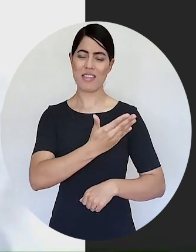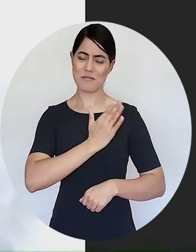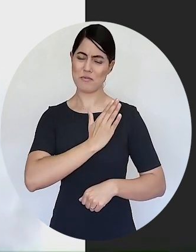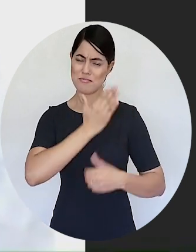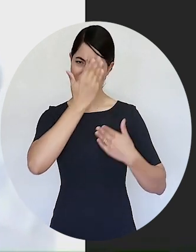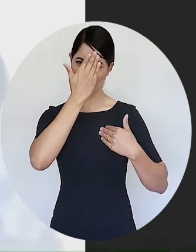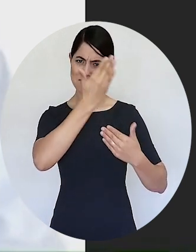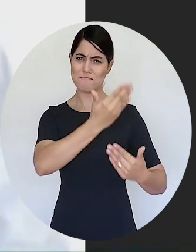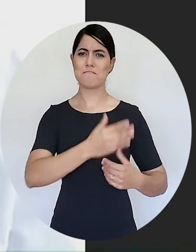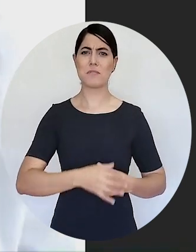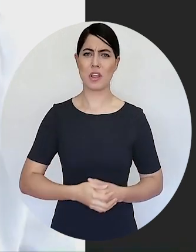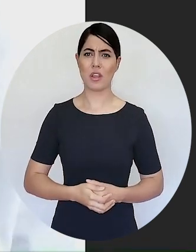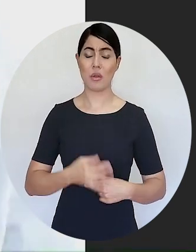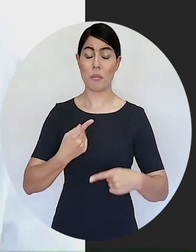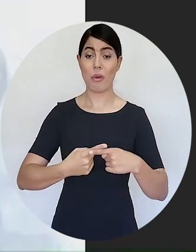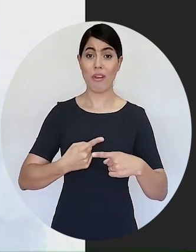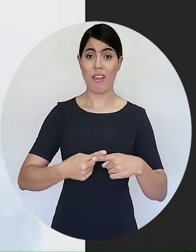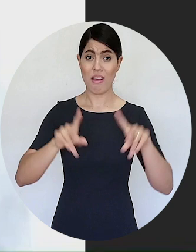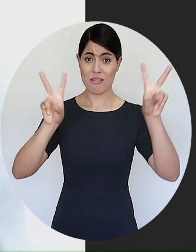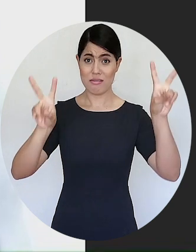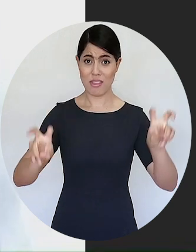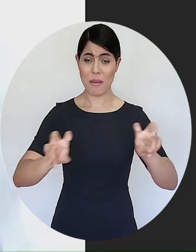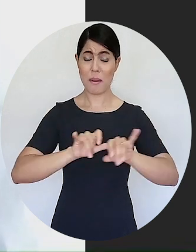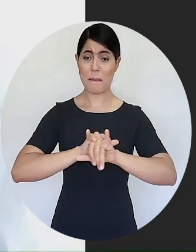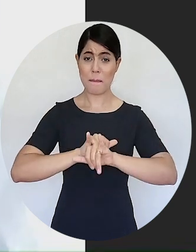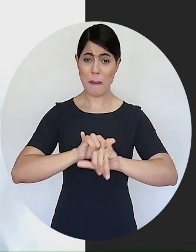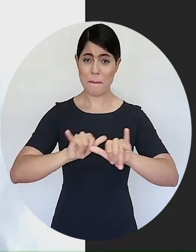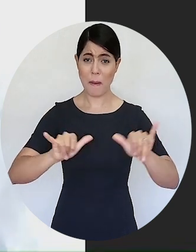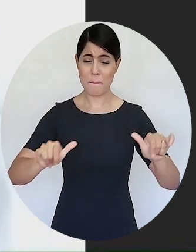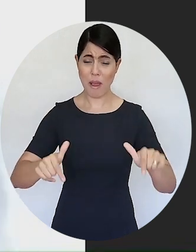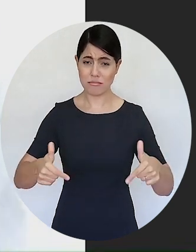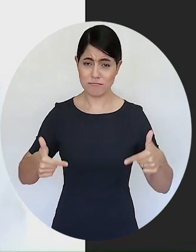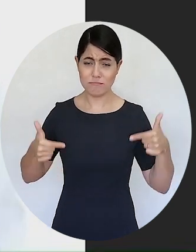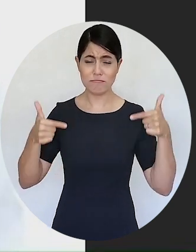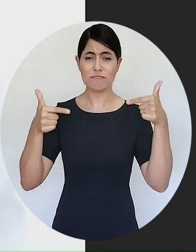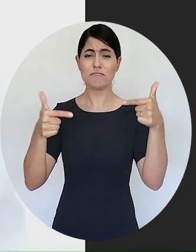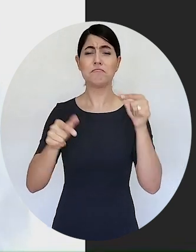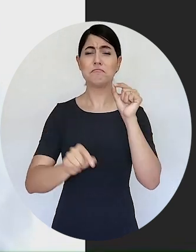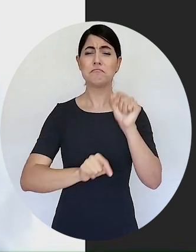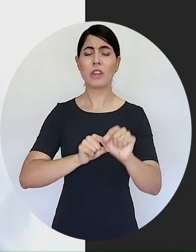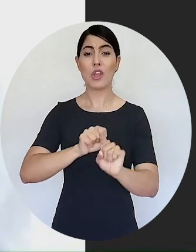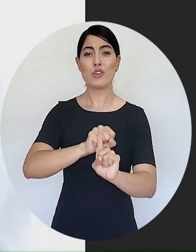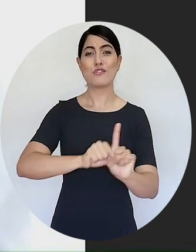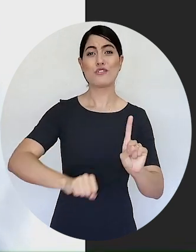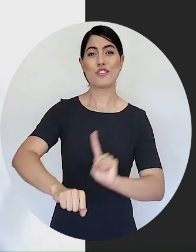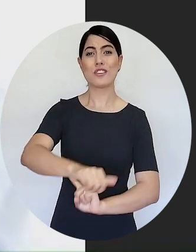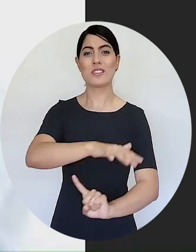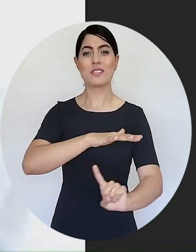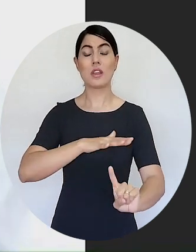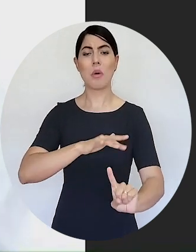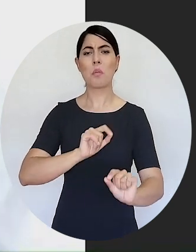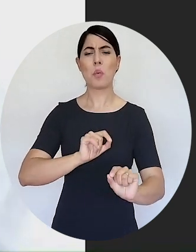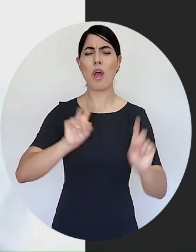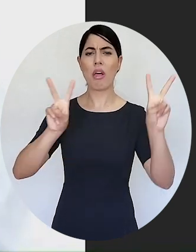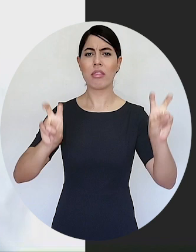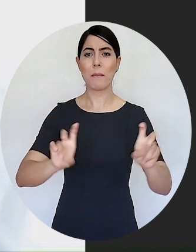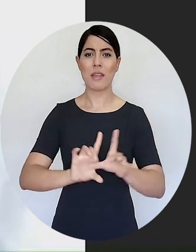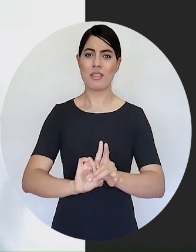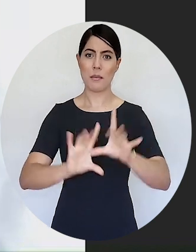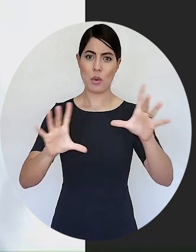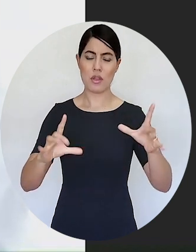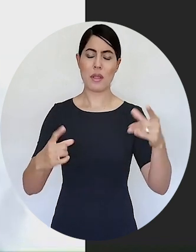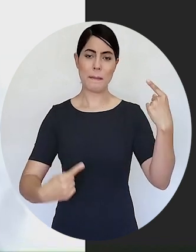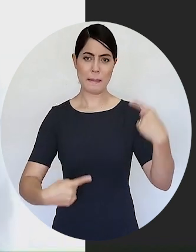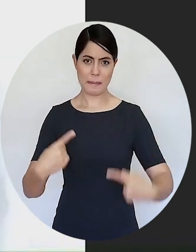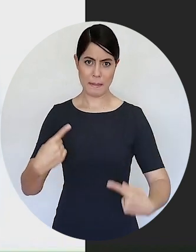campanha cívica, não deixa de ser uma campanha cívica, de discussão com os nossos colegas do tema